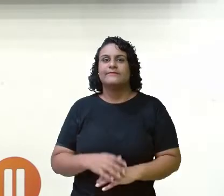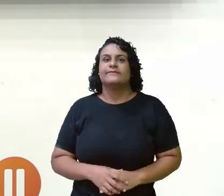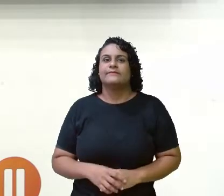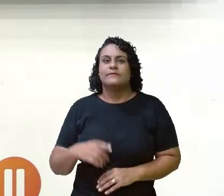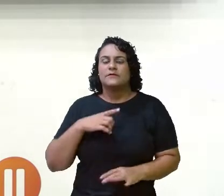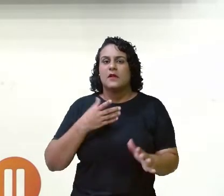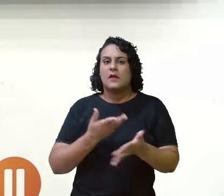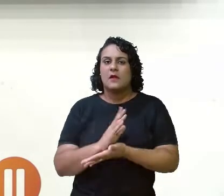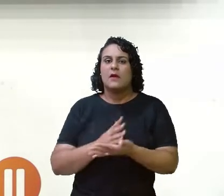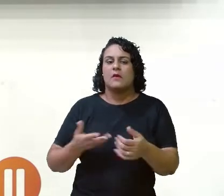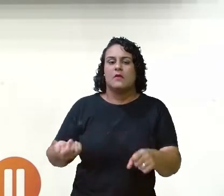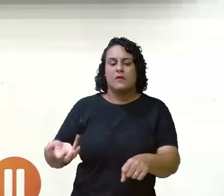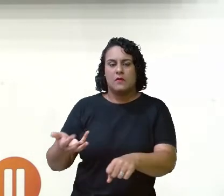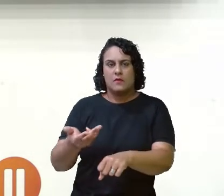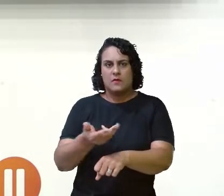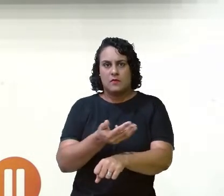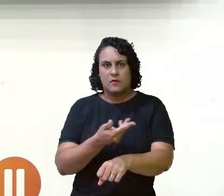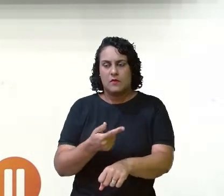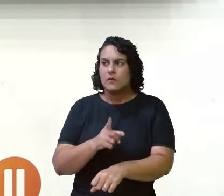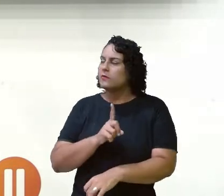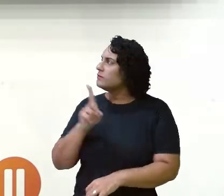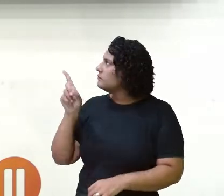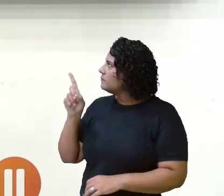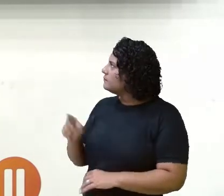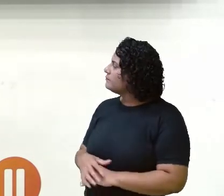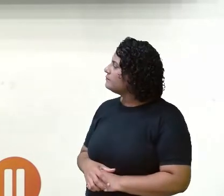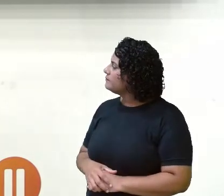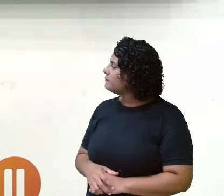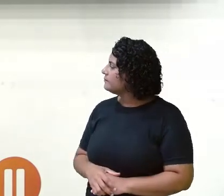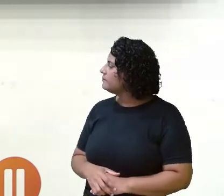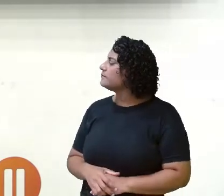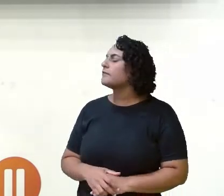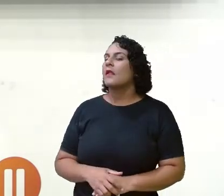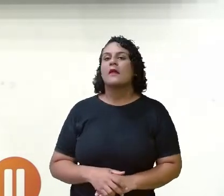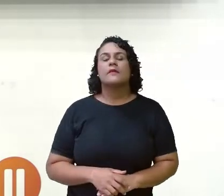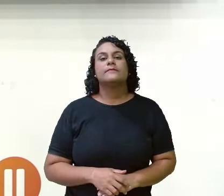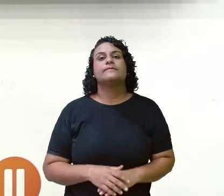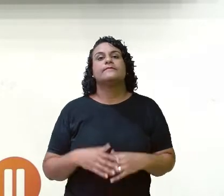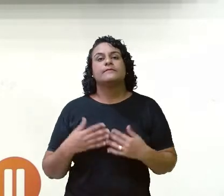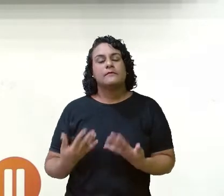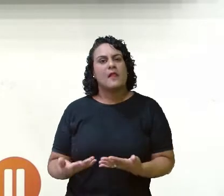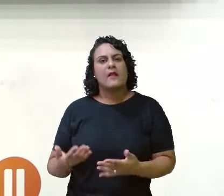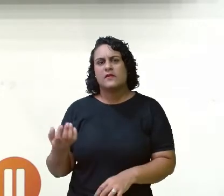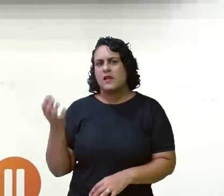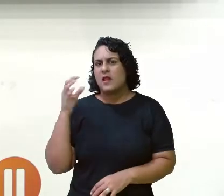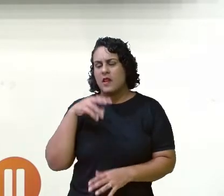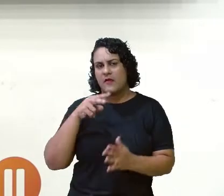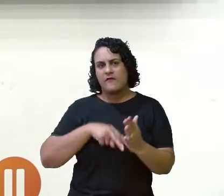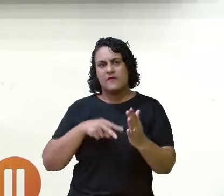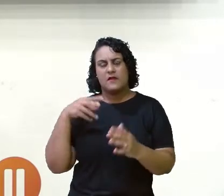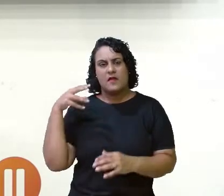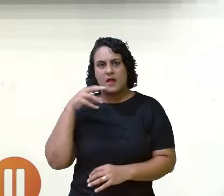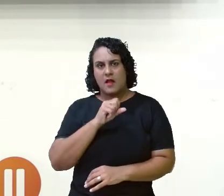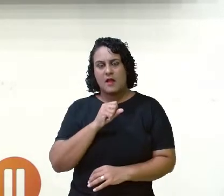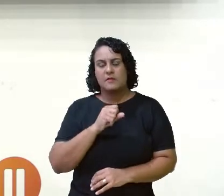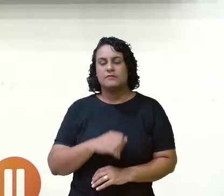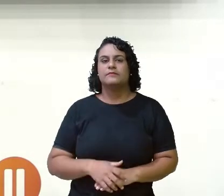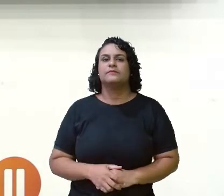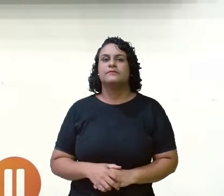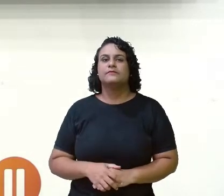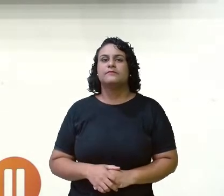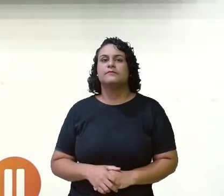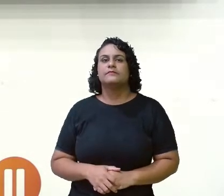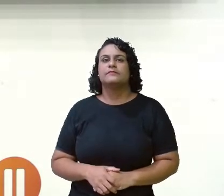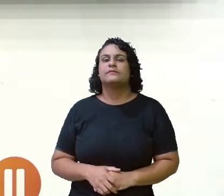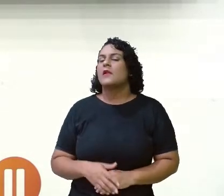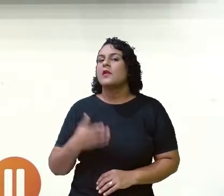tem alguns dados e a partir desses dados que eu vou passar umas questões para vocês. Vou ler bem rapidinho para a gente já ir para as questões. Não